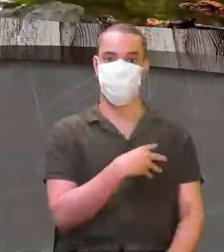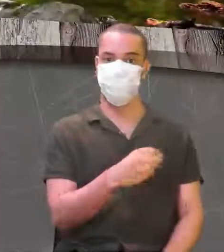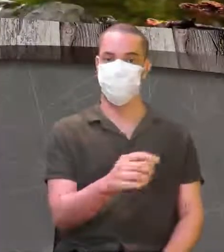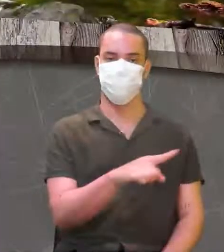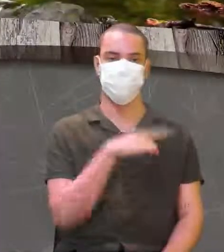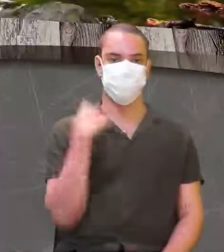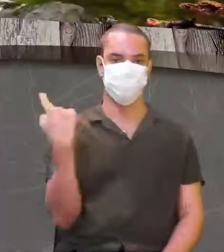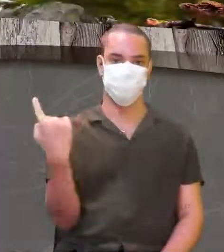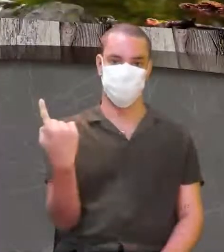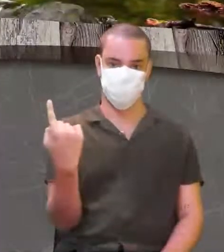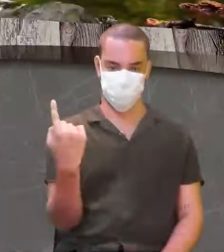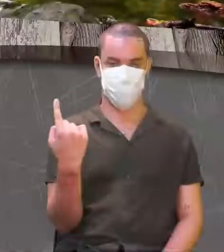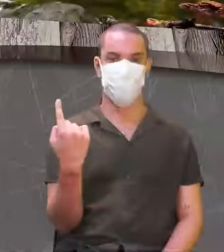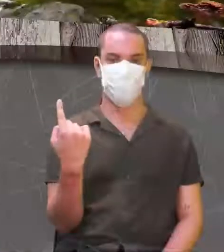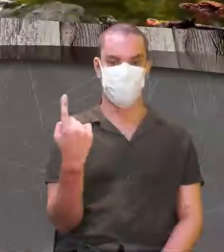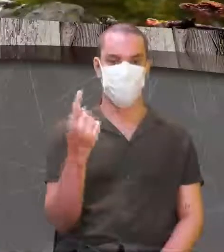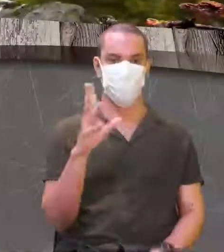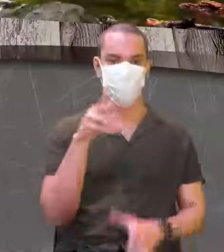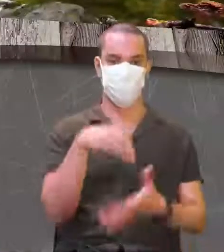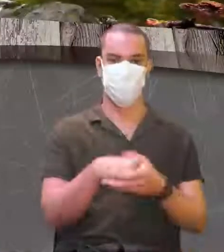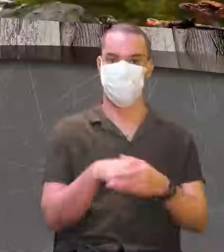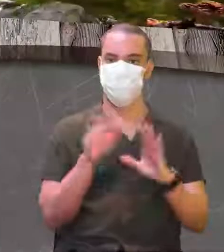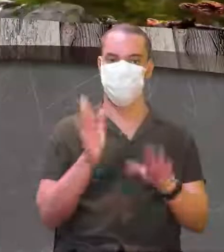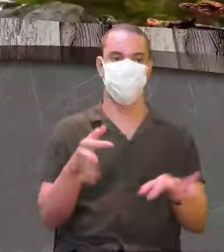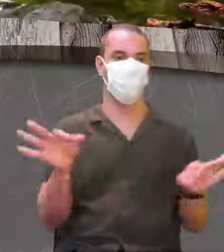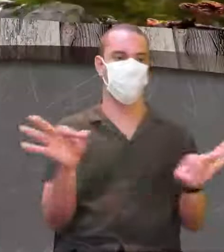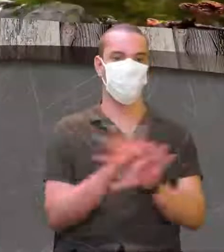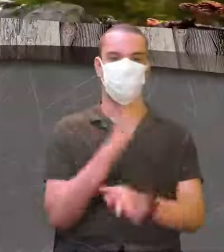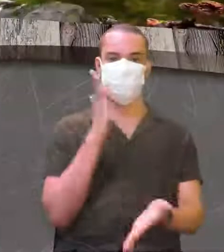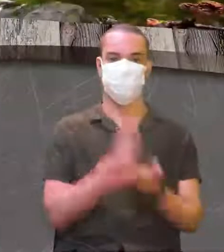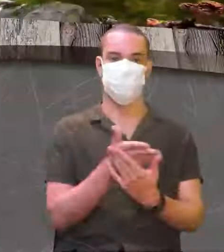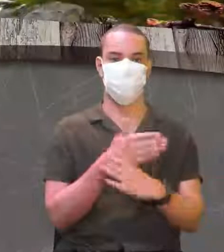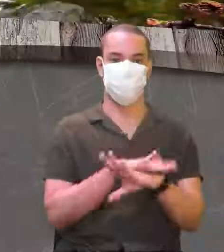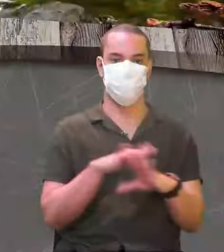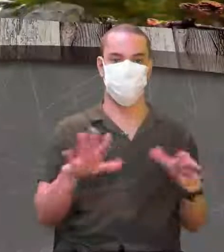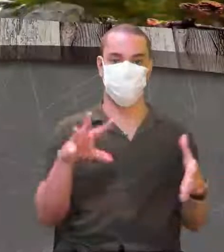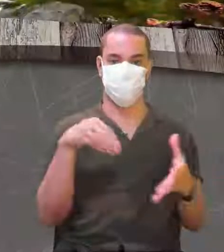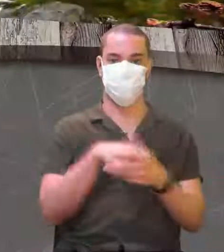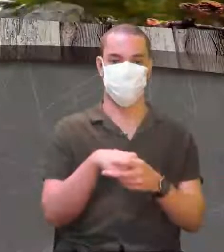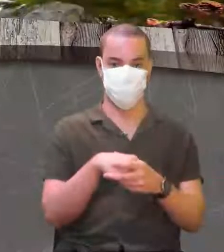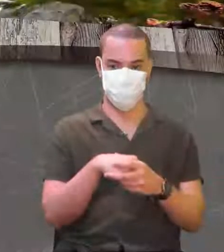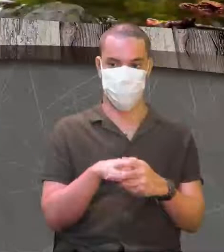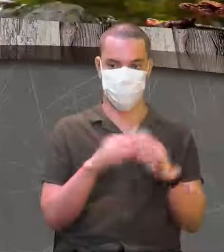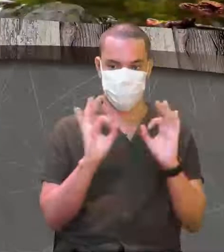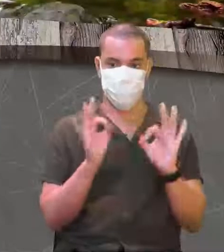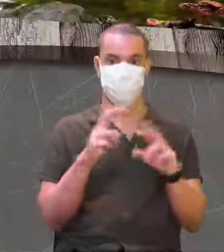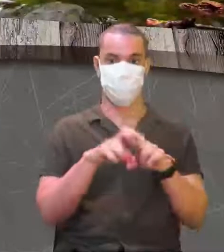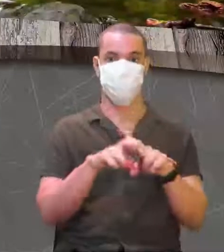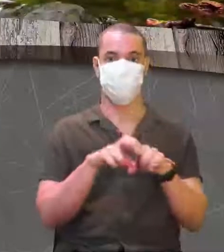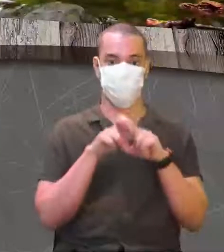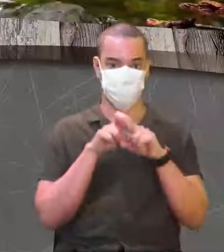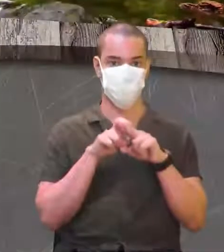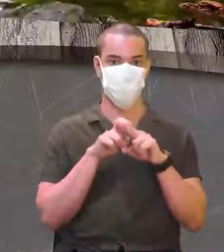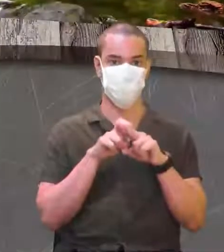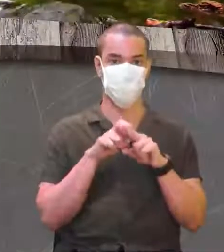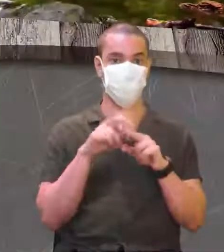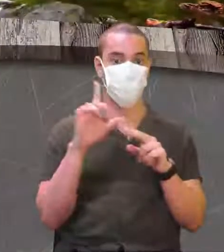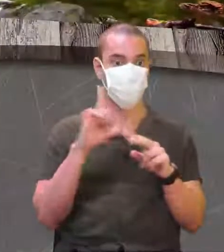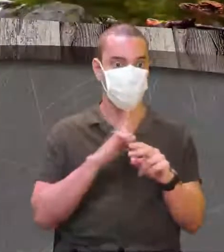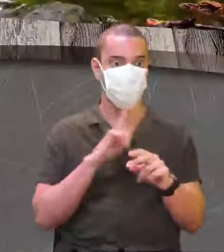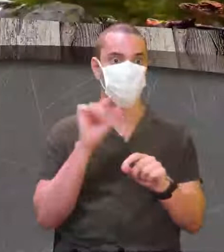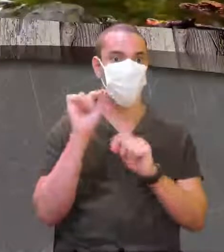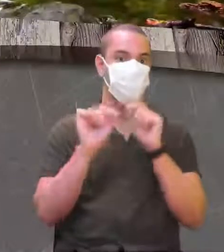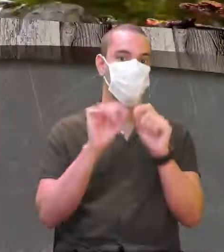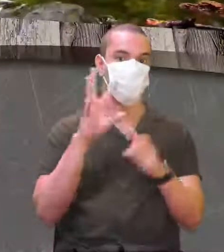nem nascer. Ele já termina com o processo ali dentro mesmo na gravidez. Por isso que é importante... Tem uma